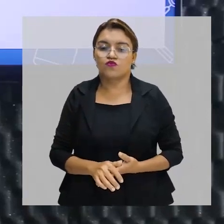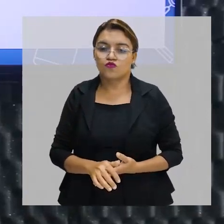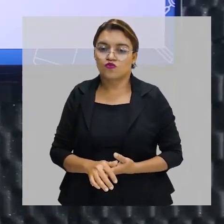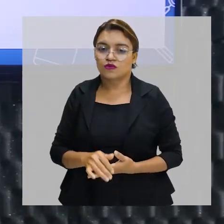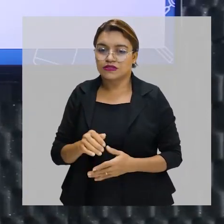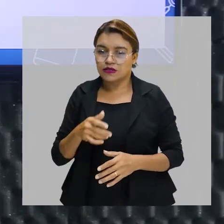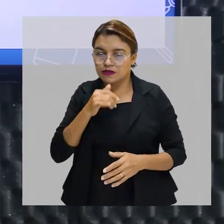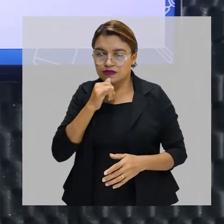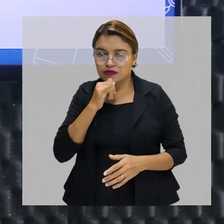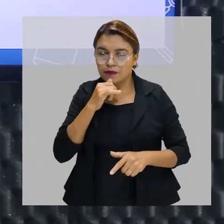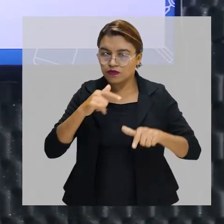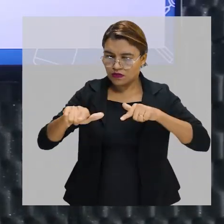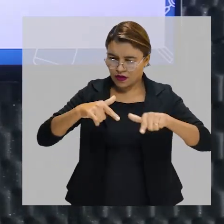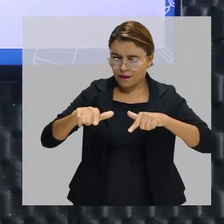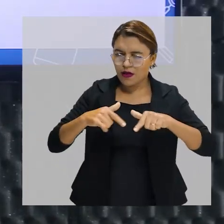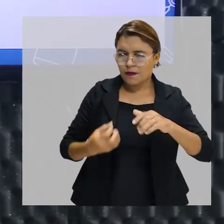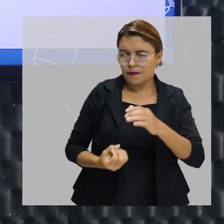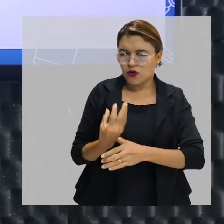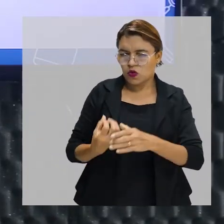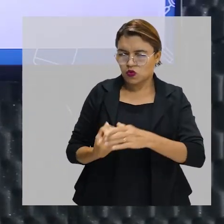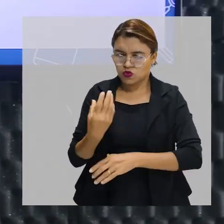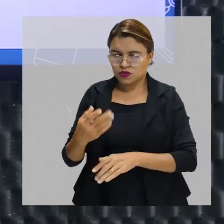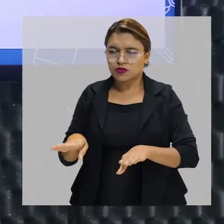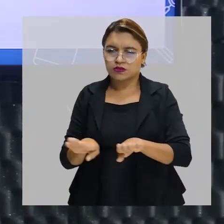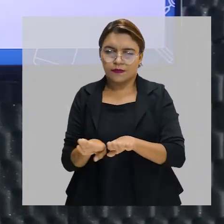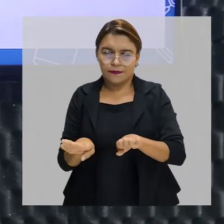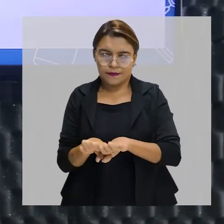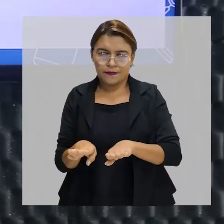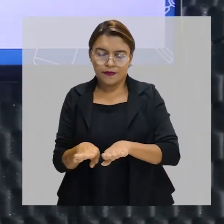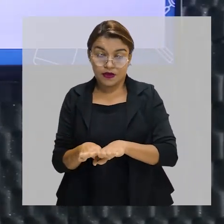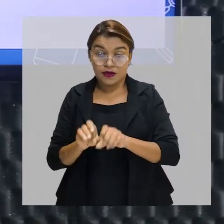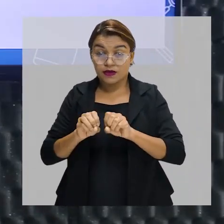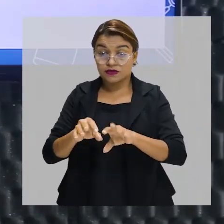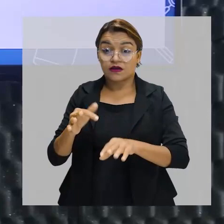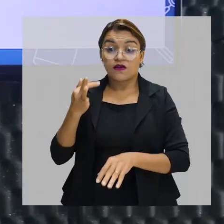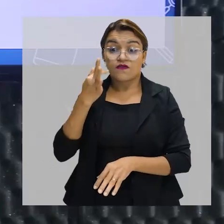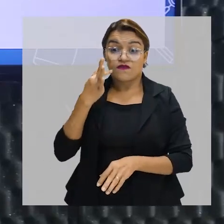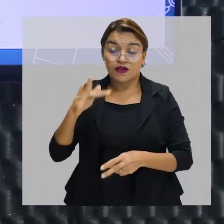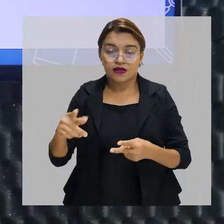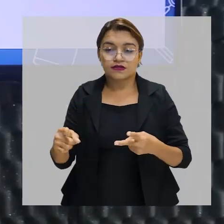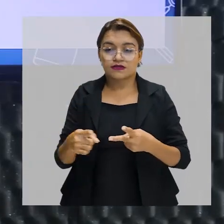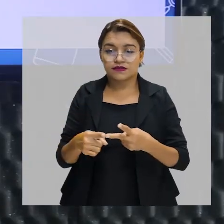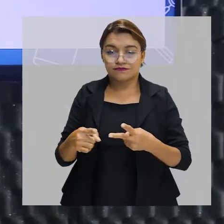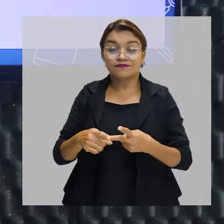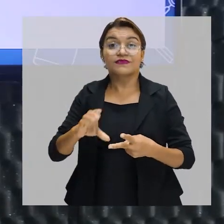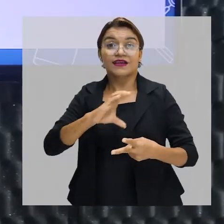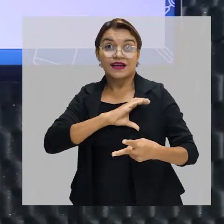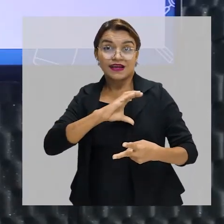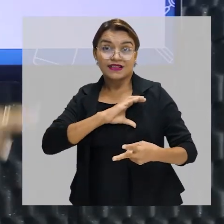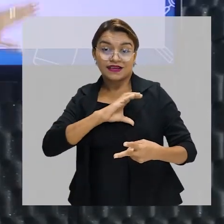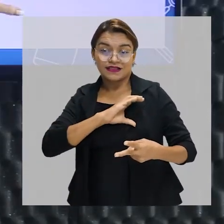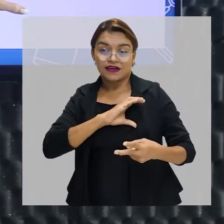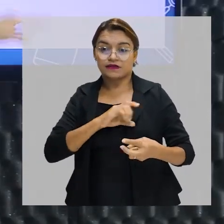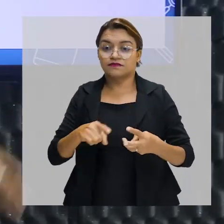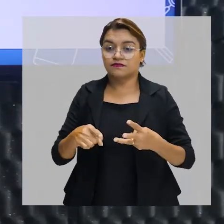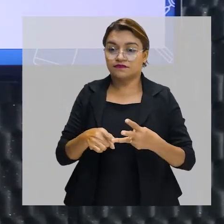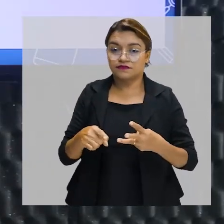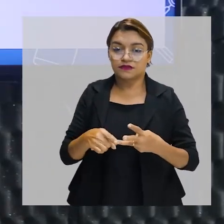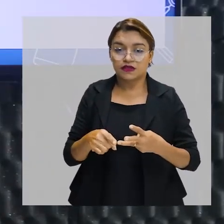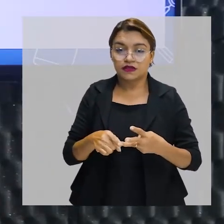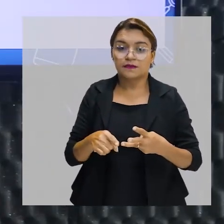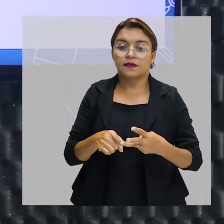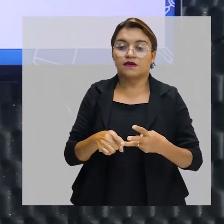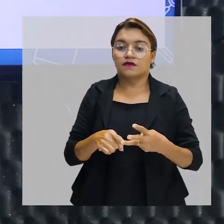francófonos, que é ensinada também na França. Só que além da França, Canadá, tá certo? E assim